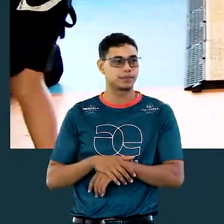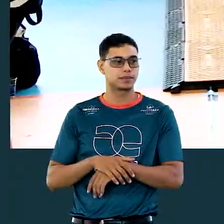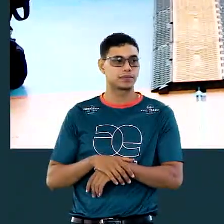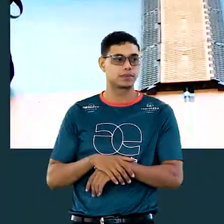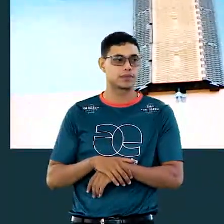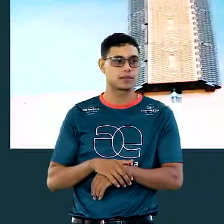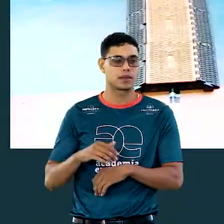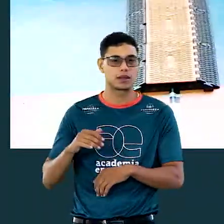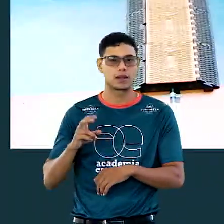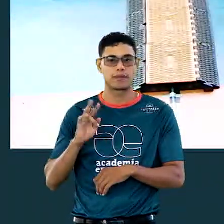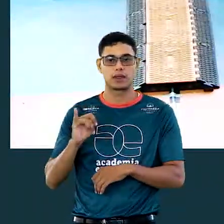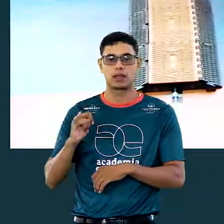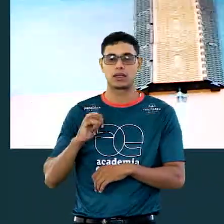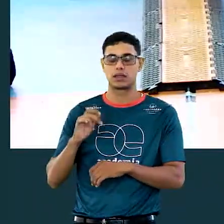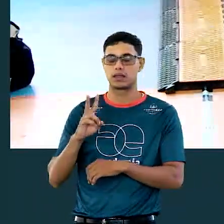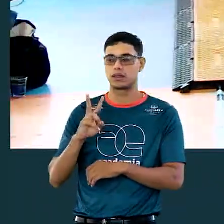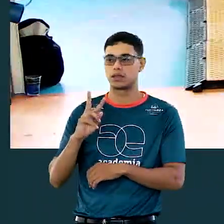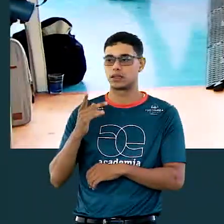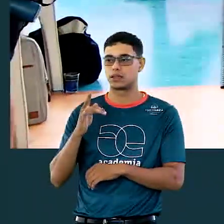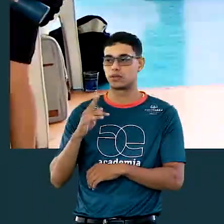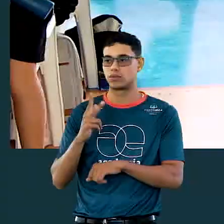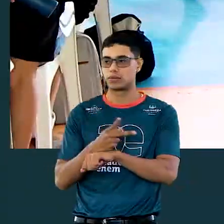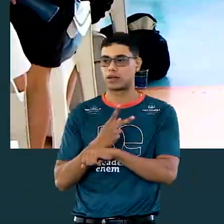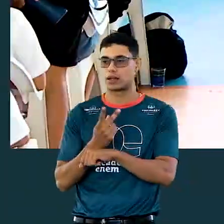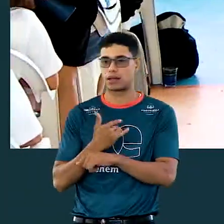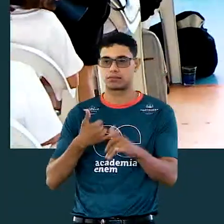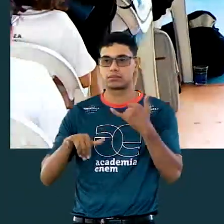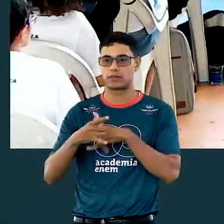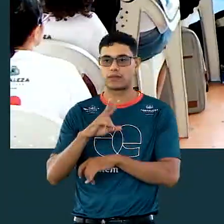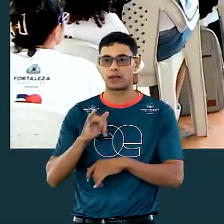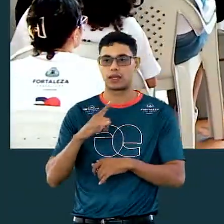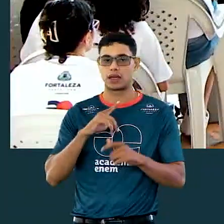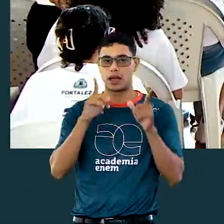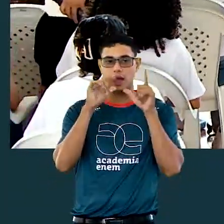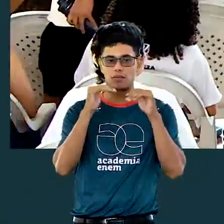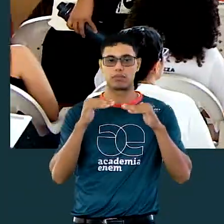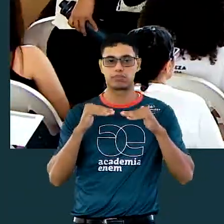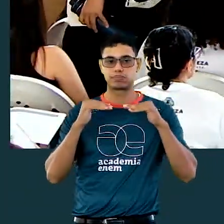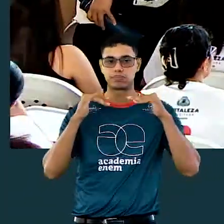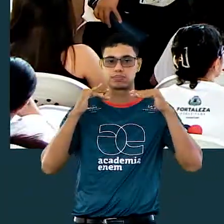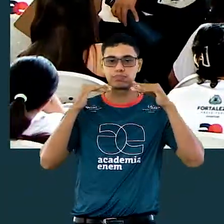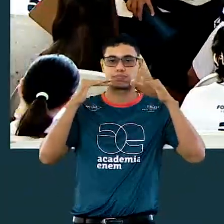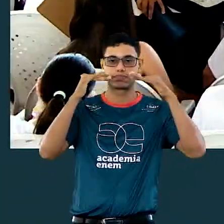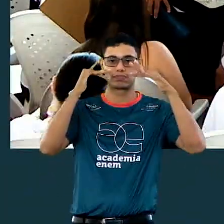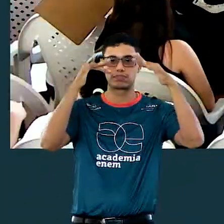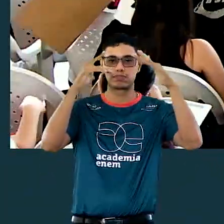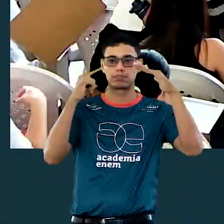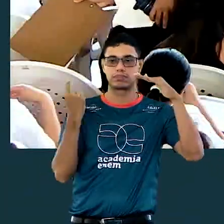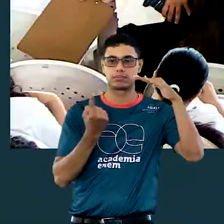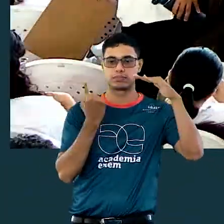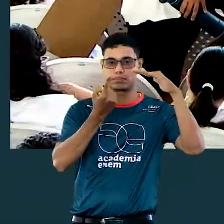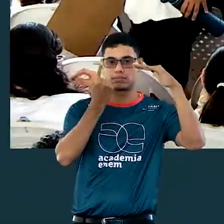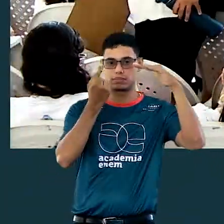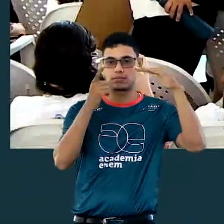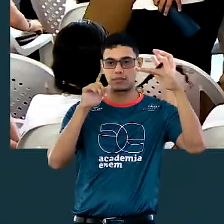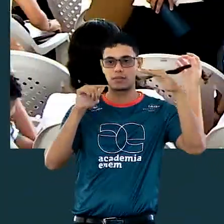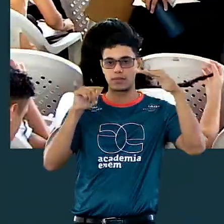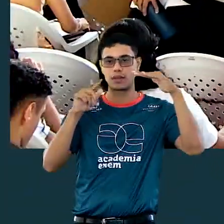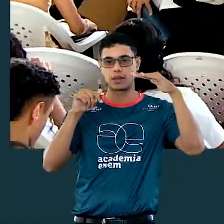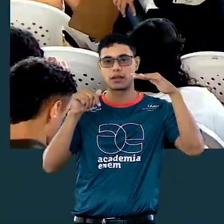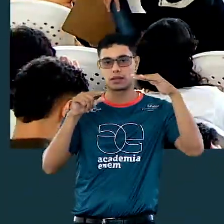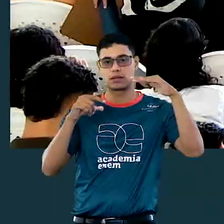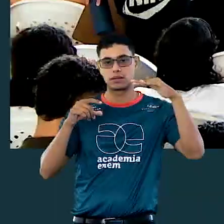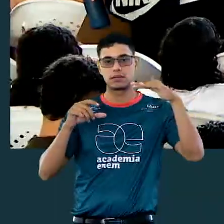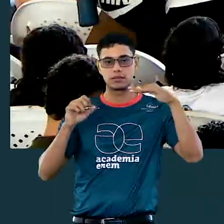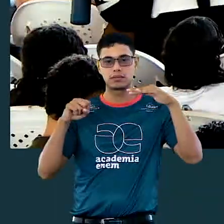Numa usina hidrelétrica, a água fica acumulada a uma certa altura? Quero ouvir vocês. Bora, galera. Numa usina hidrelétrica, a água fica acumulada a uma certa